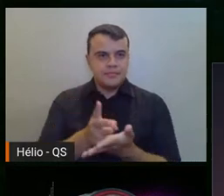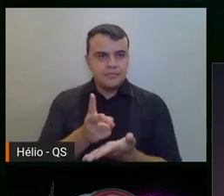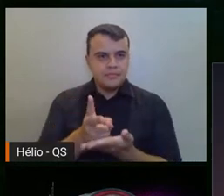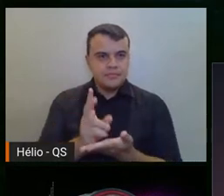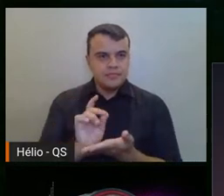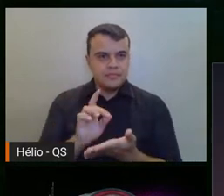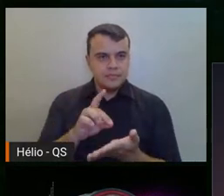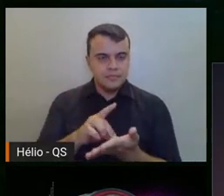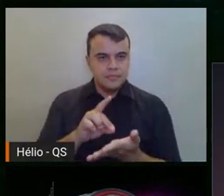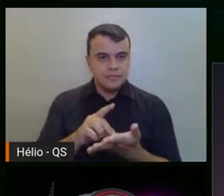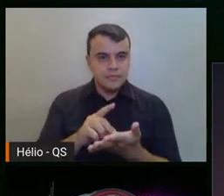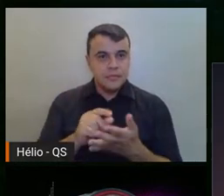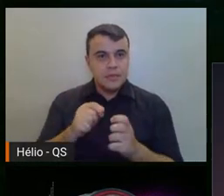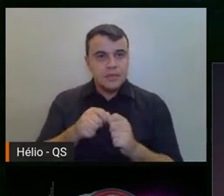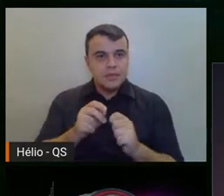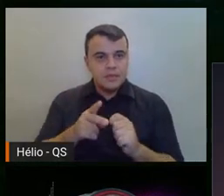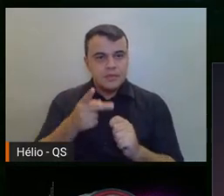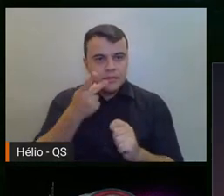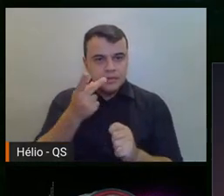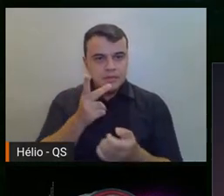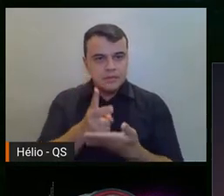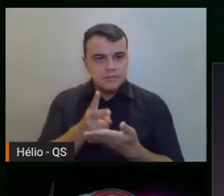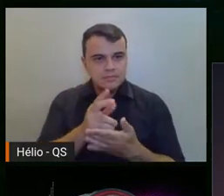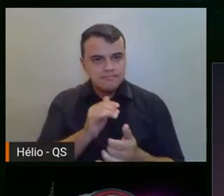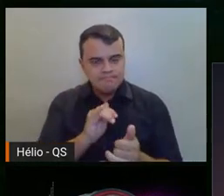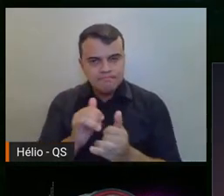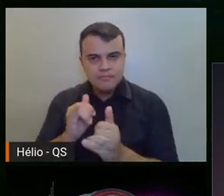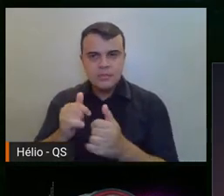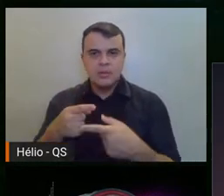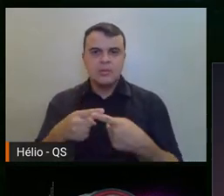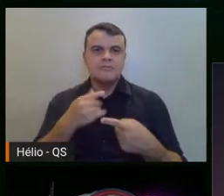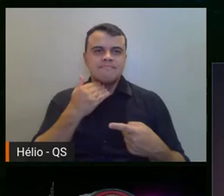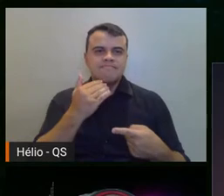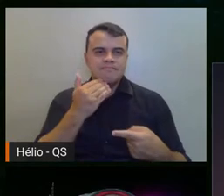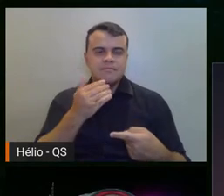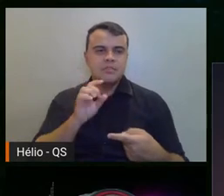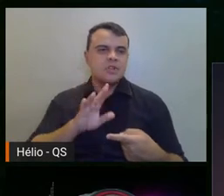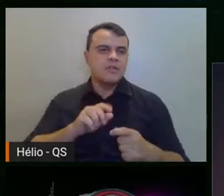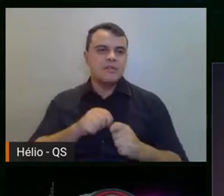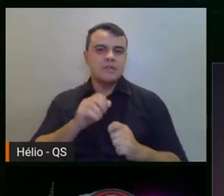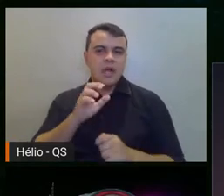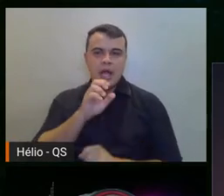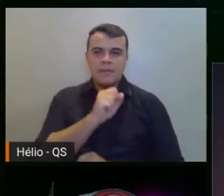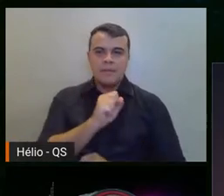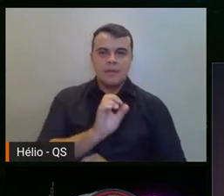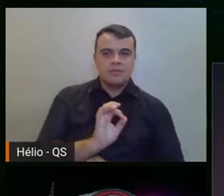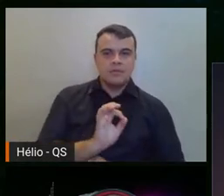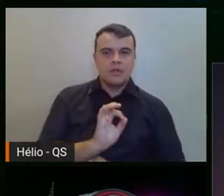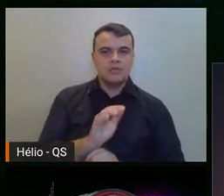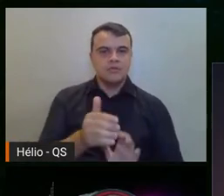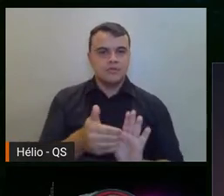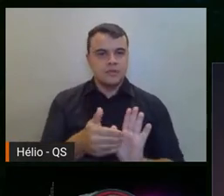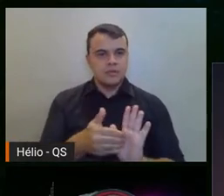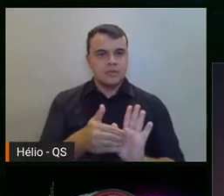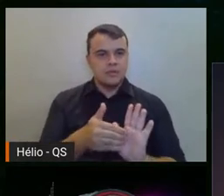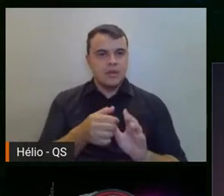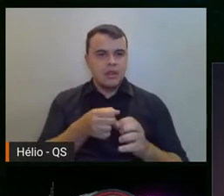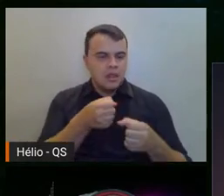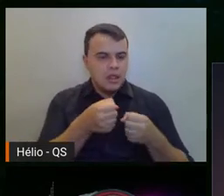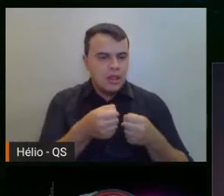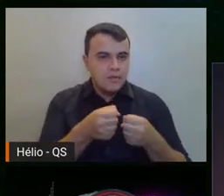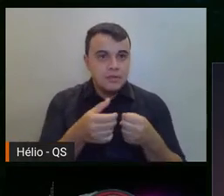é por isso que a gente sempre dá esse estoques né porque não adianta nada você tentar fazer rapidão lá e a hora que chega na entrevista técnica